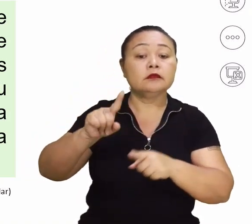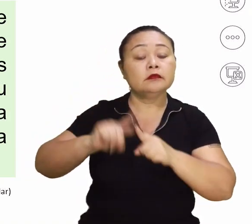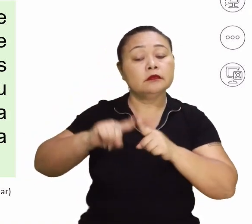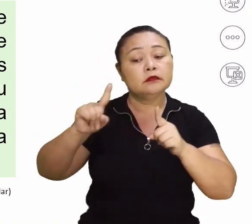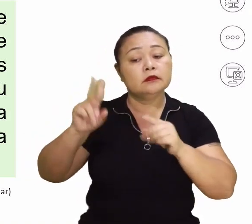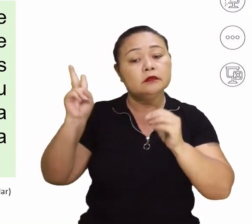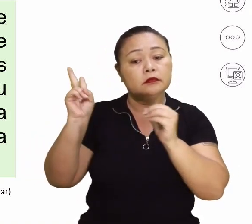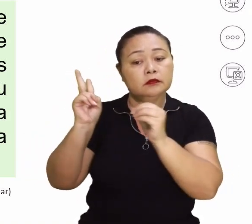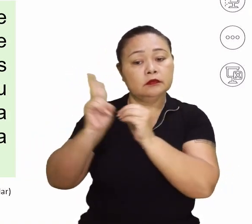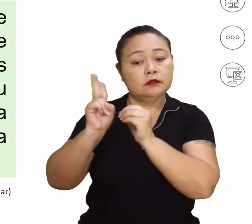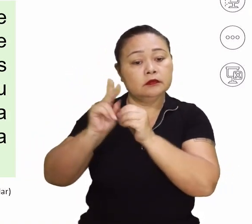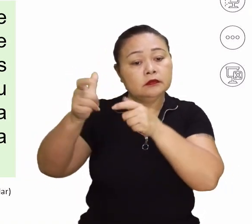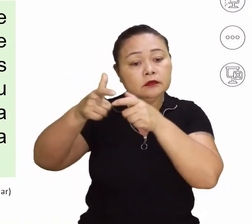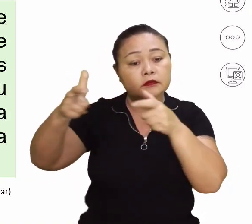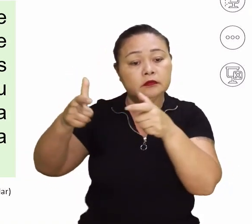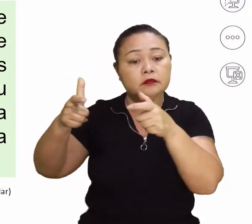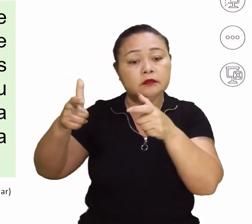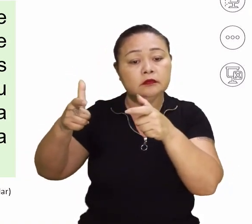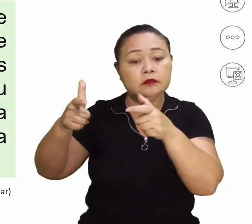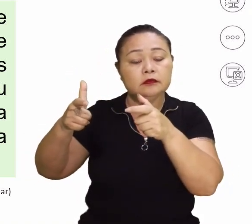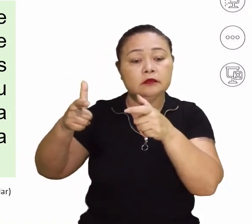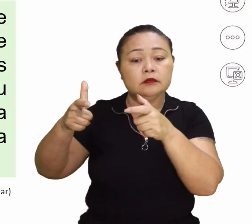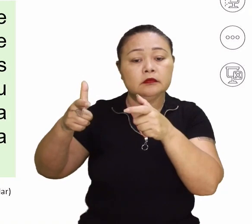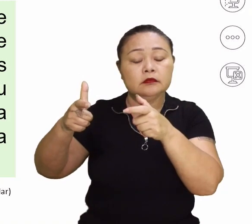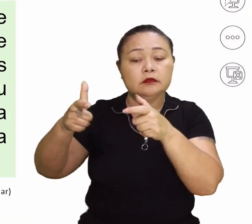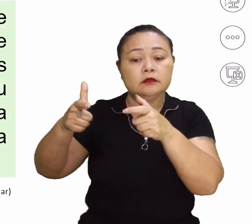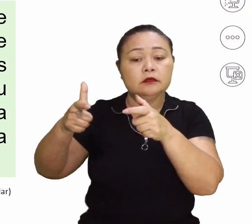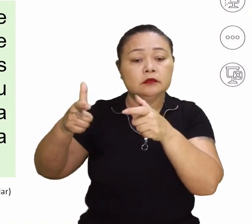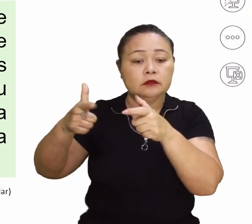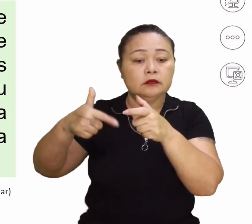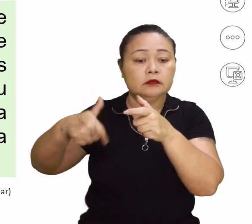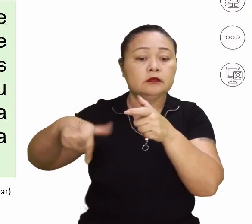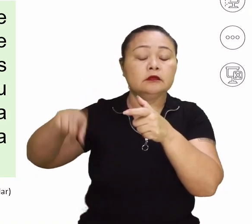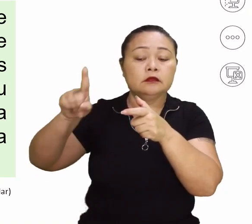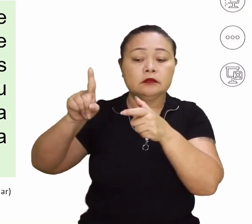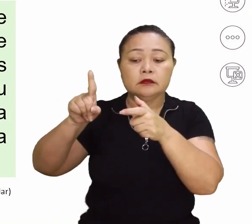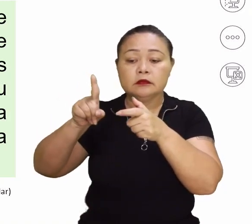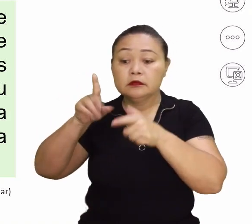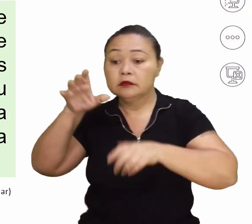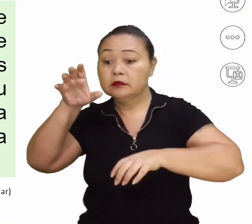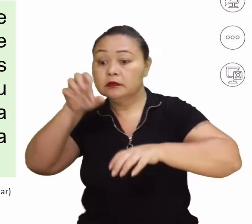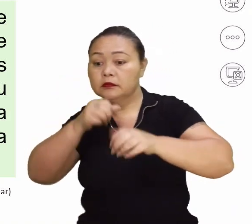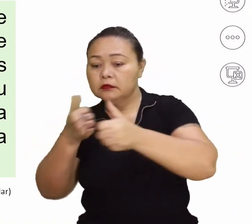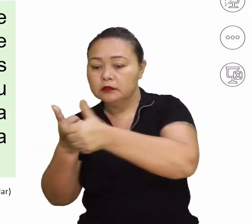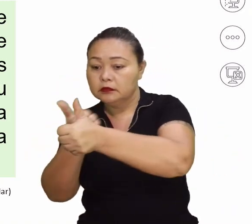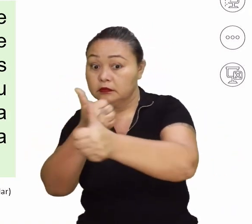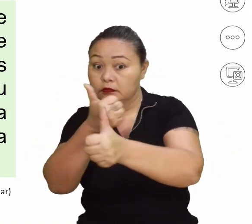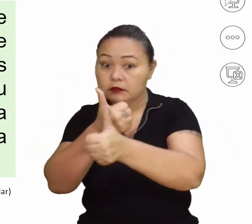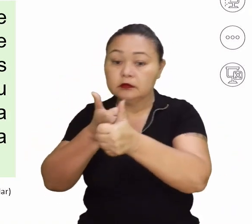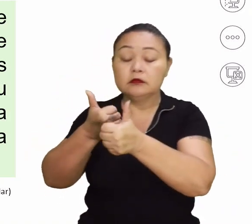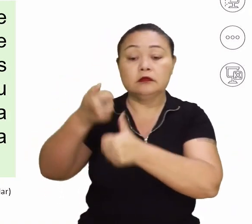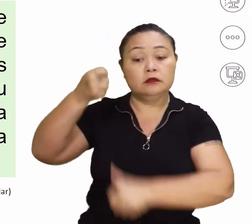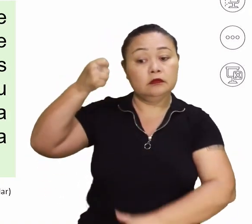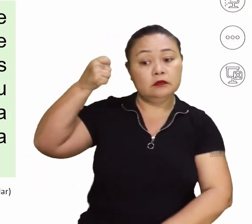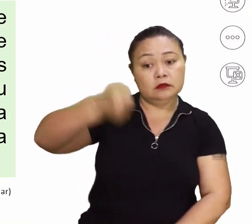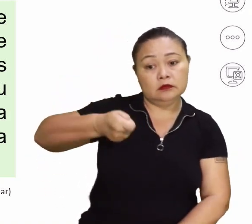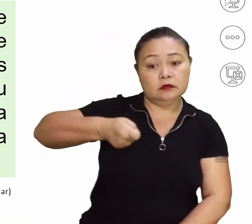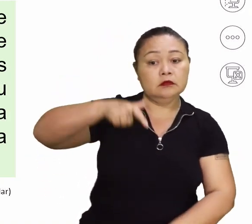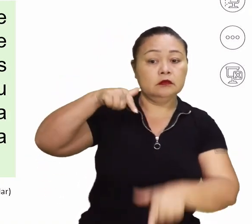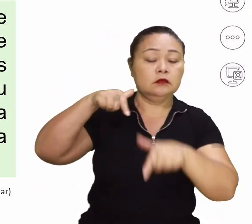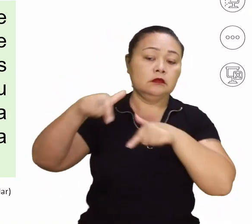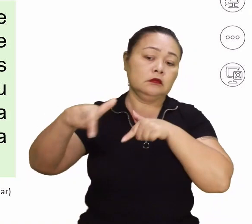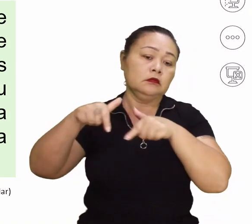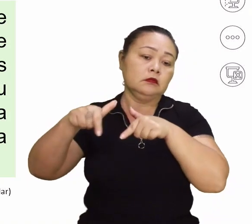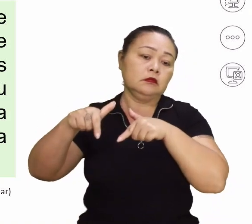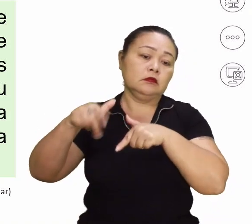mas os indígenas, na maioria dos casos, eram perseguidos e